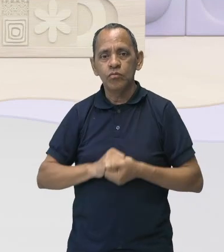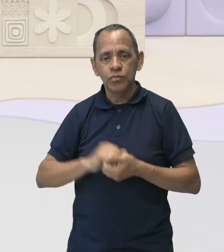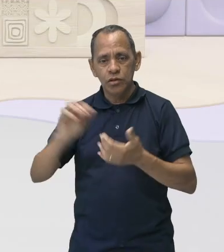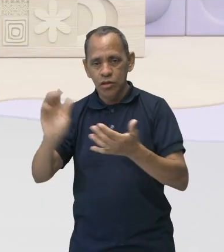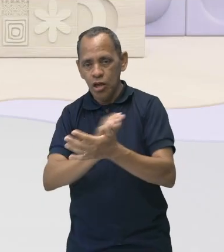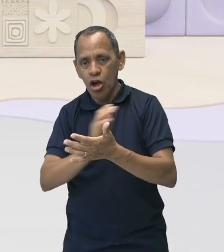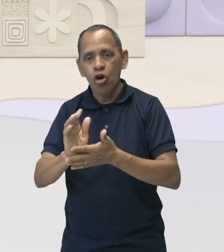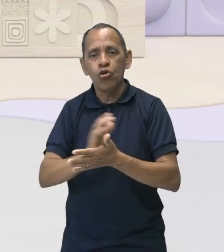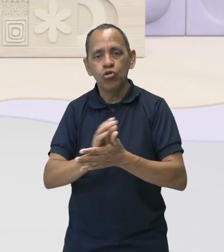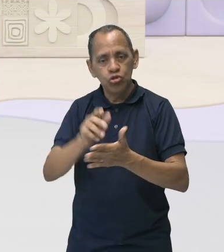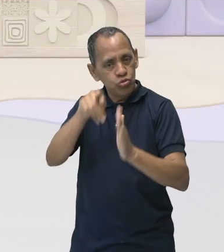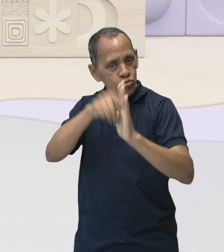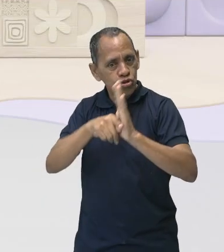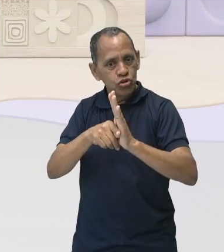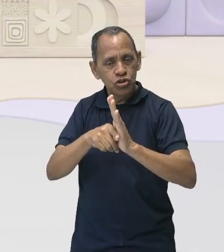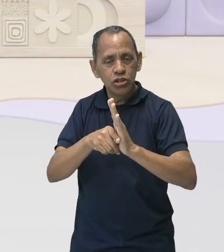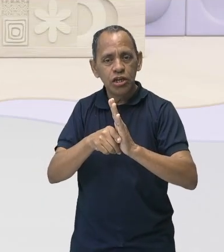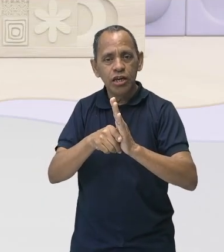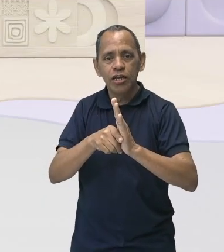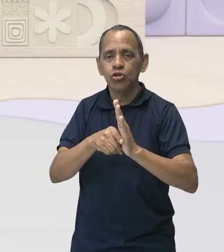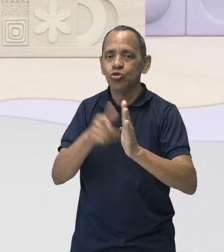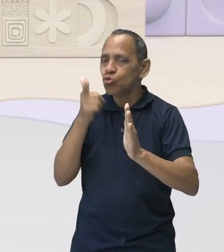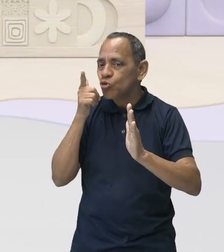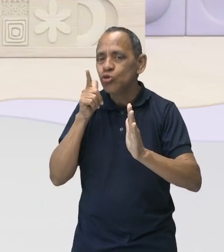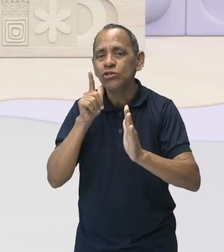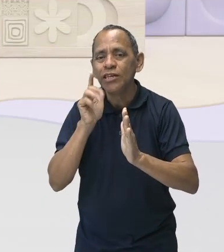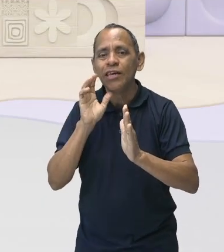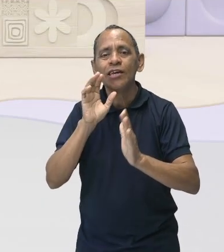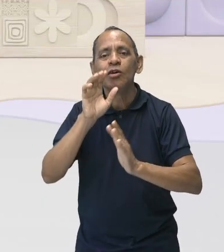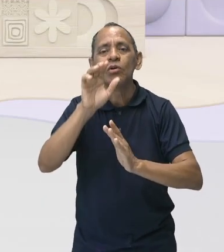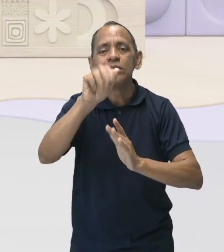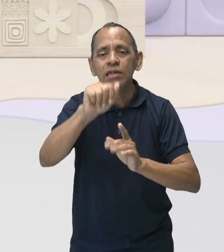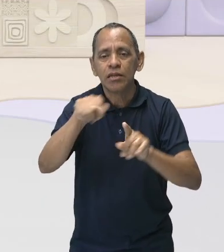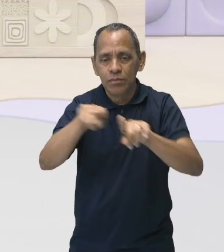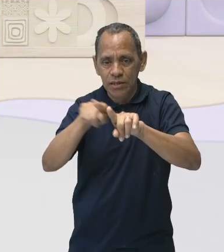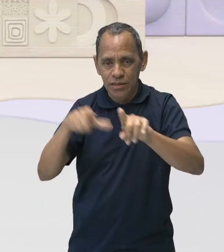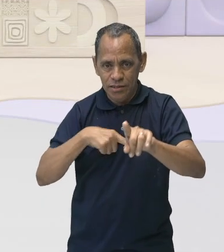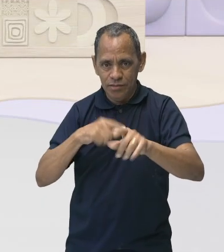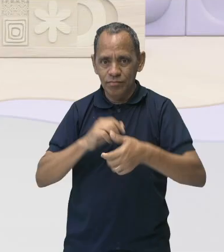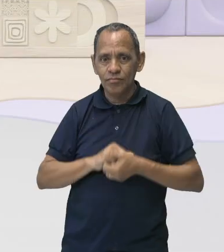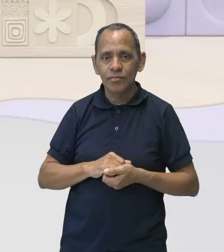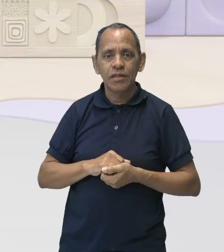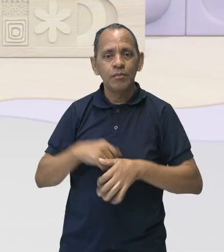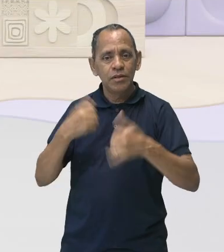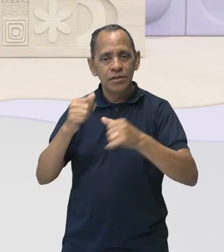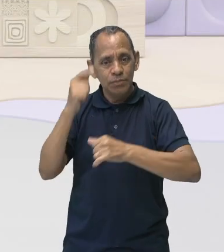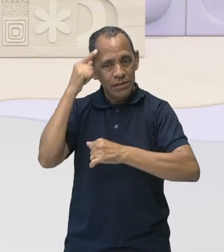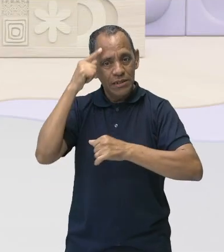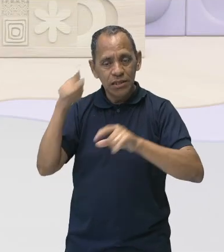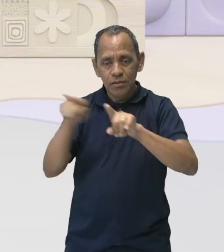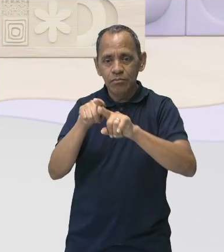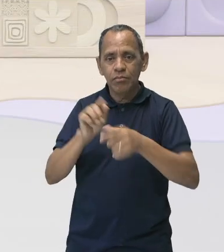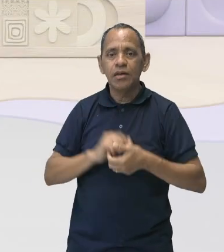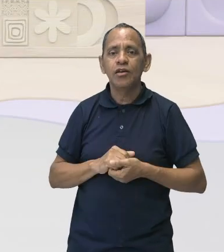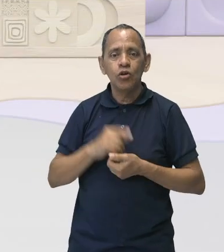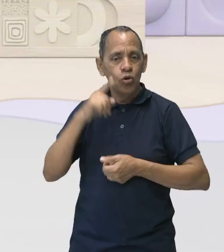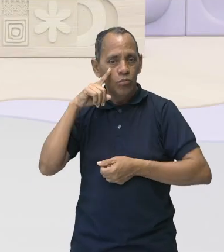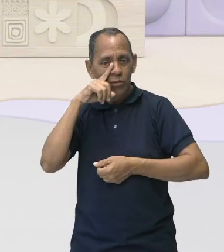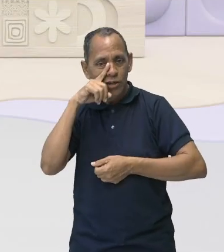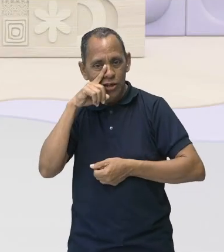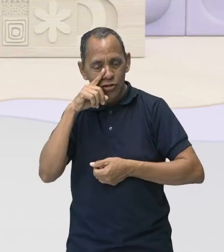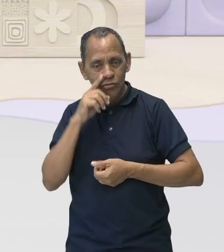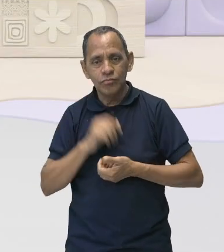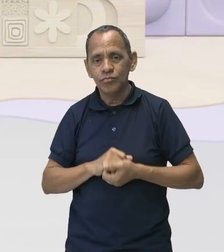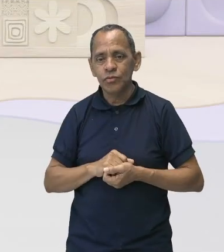atendidas. Além desse sentimento de frustração, nós temos que pensar também a questão da vulnerabilidade. Muitas